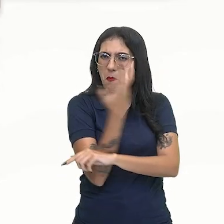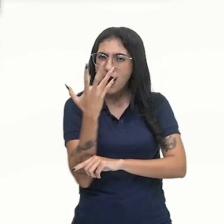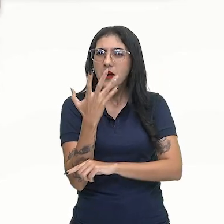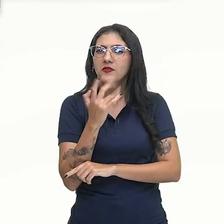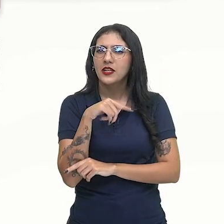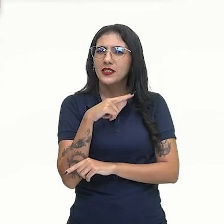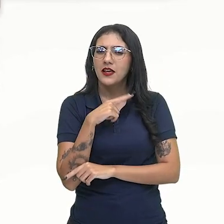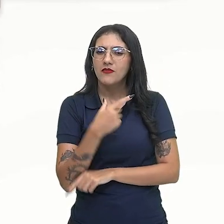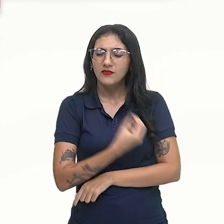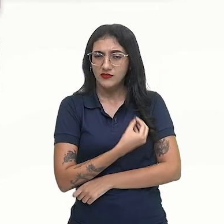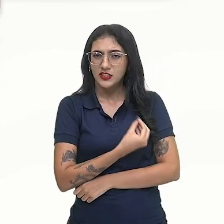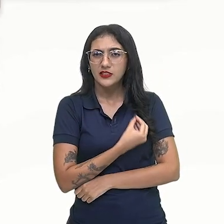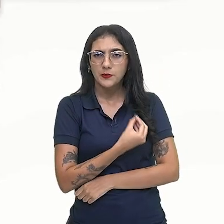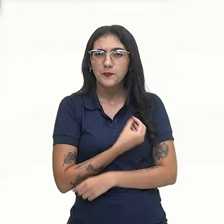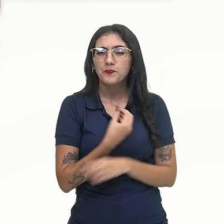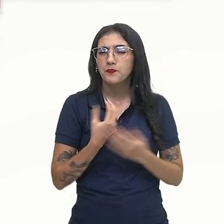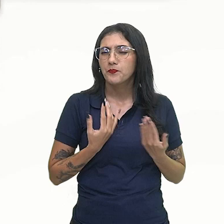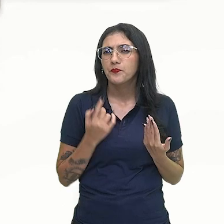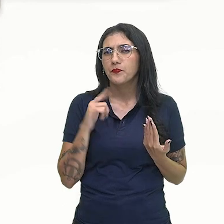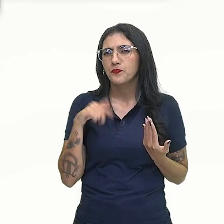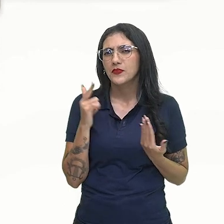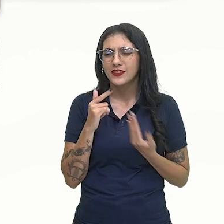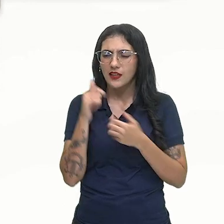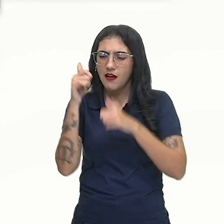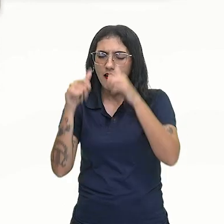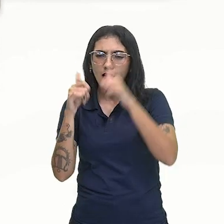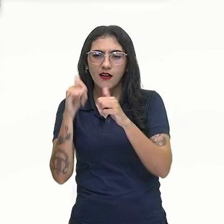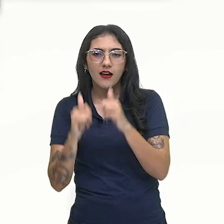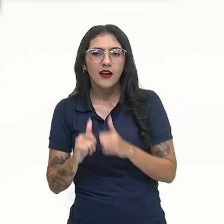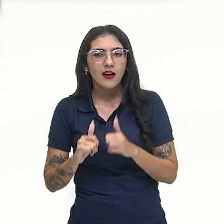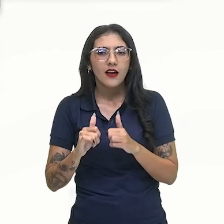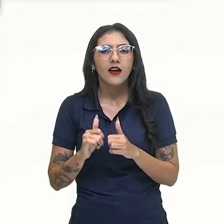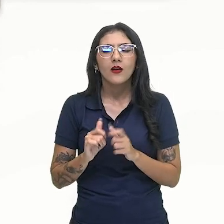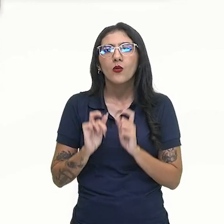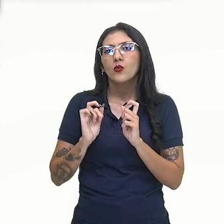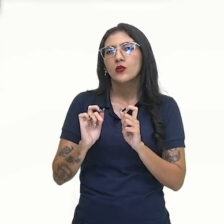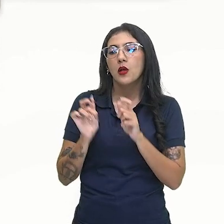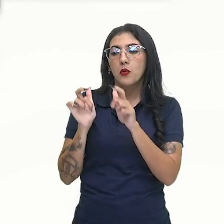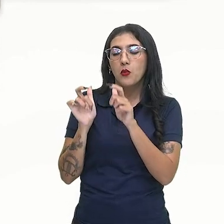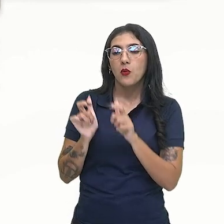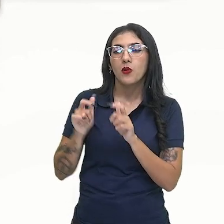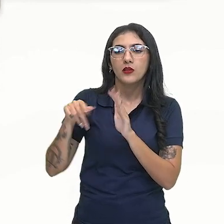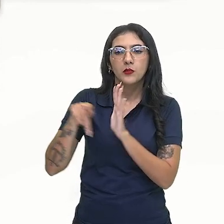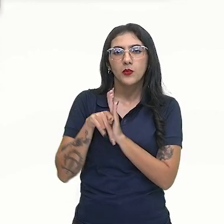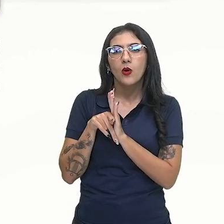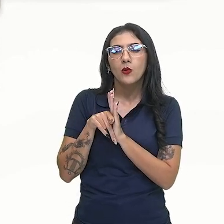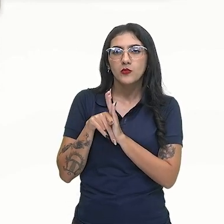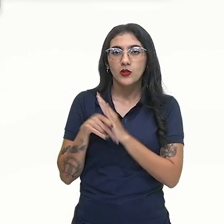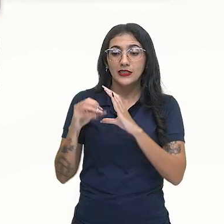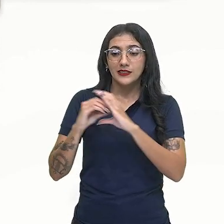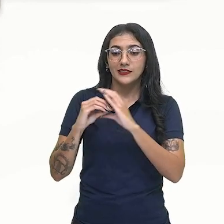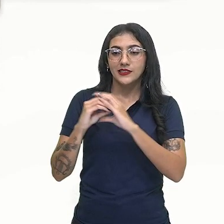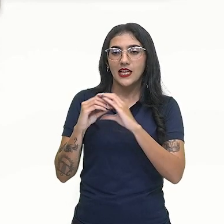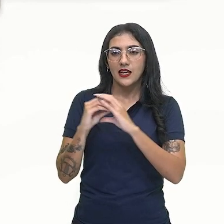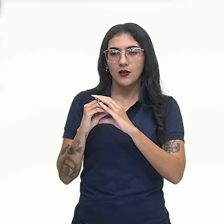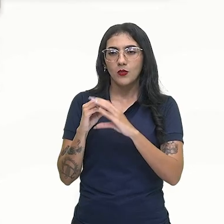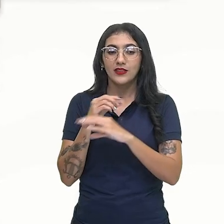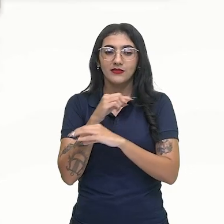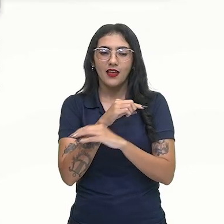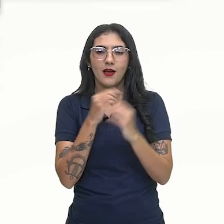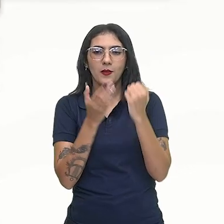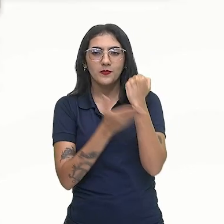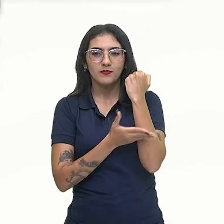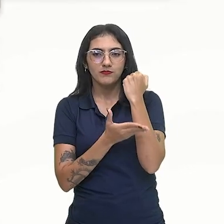pequenos compartimentos observados por Hooke era o local onde as células daquela planta estavam